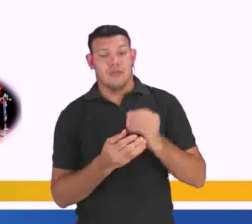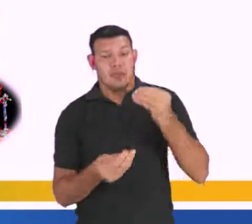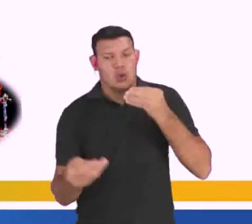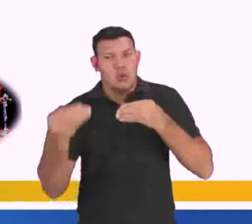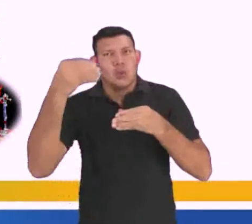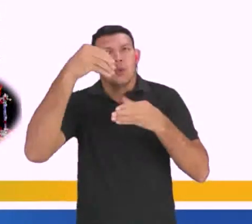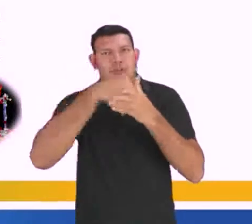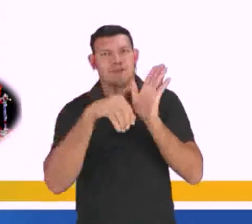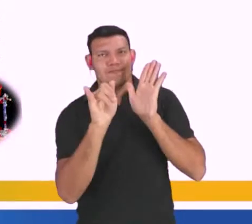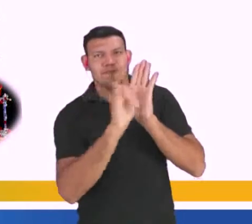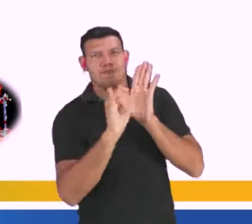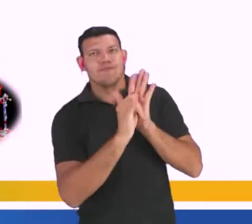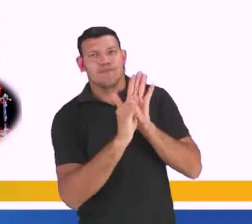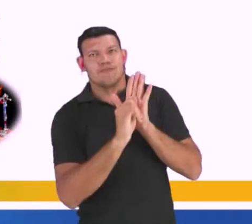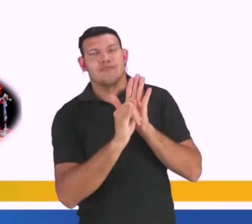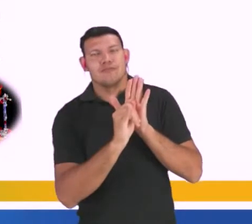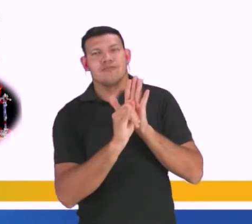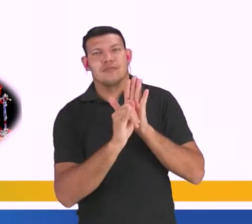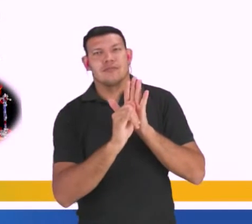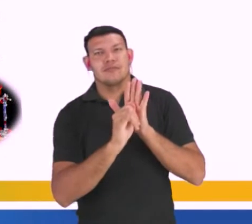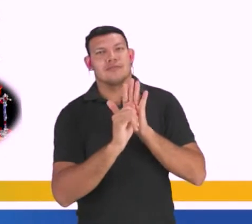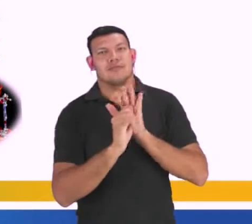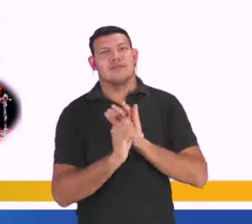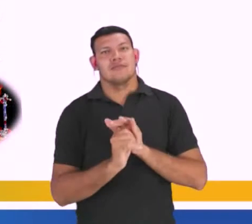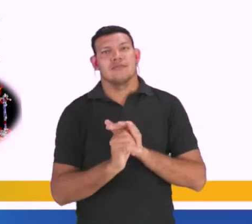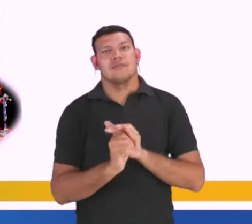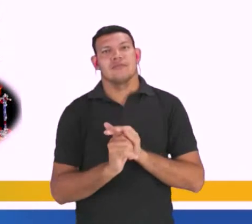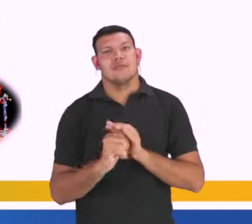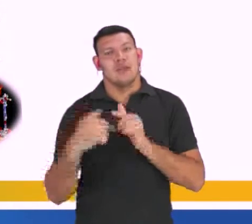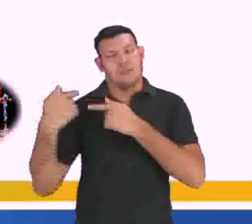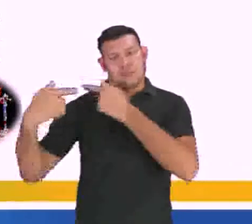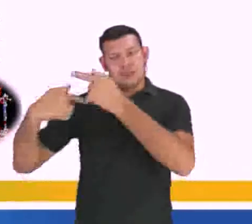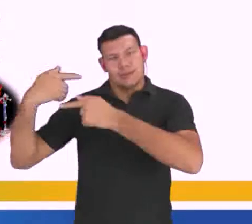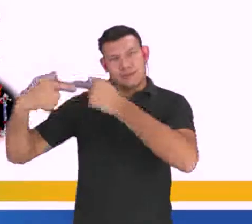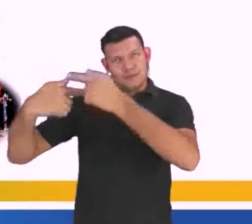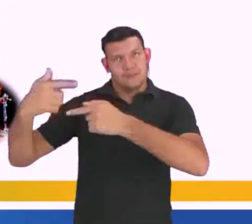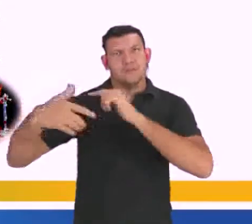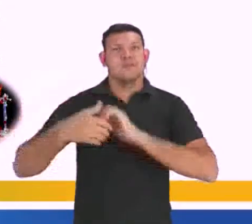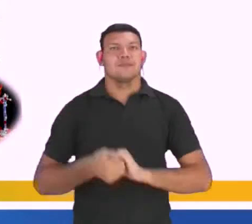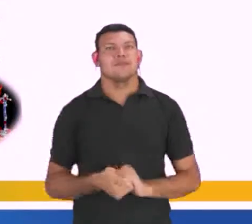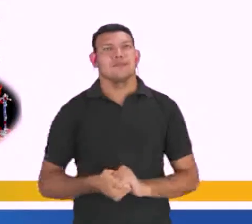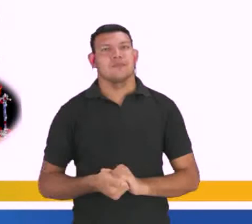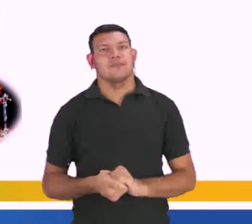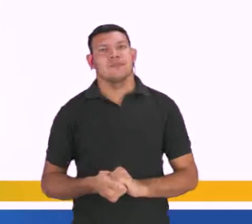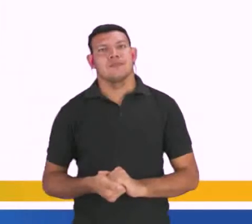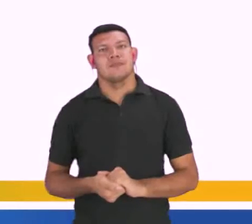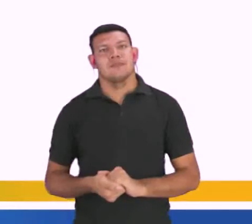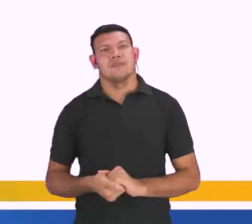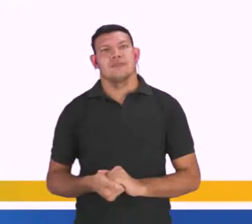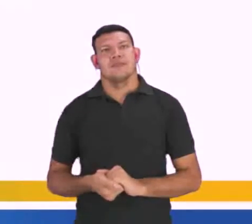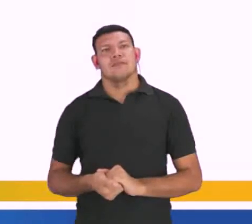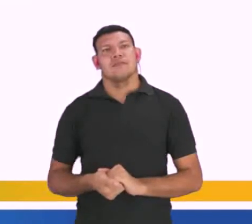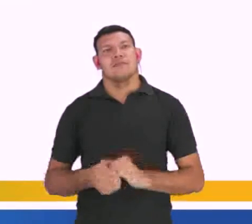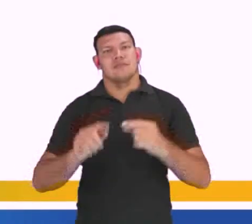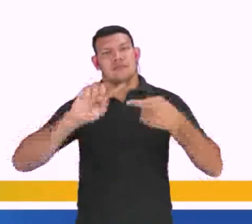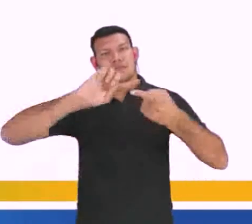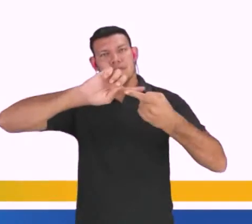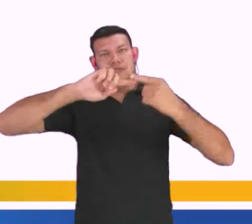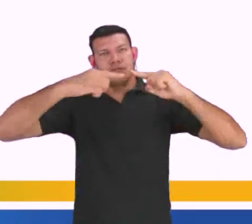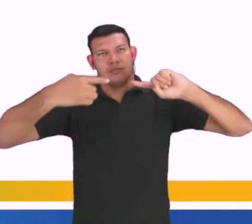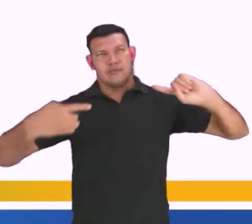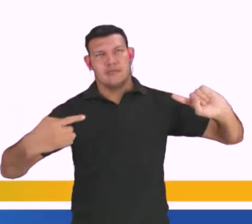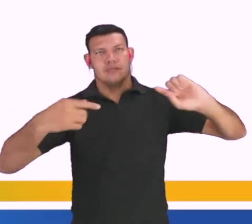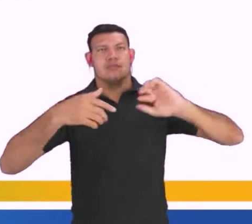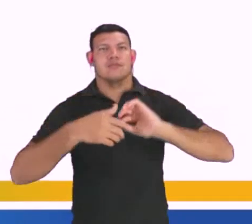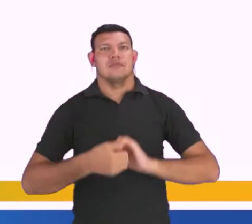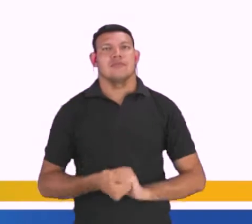que carrega essa identificação genética e também é hereditário. Aqui o